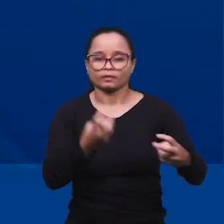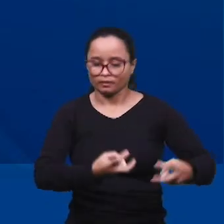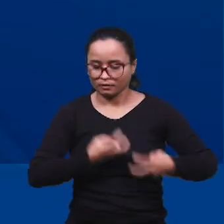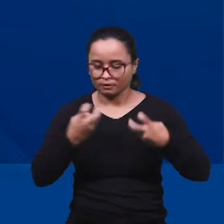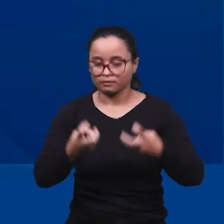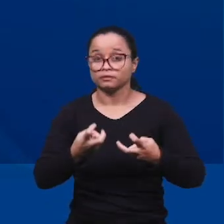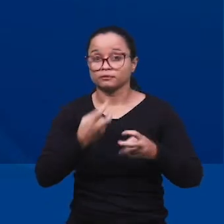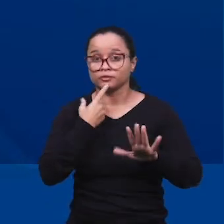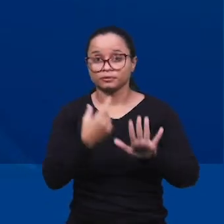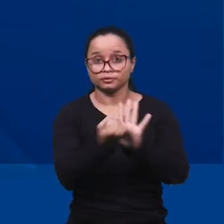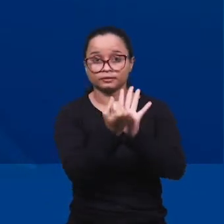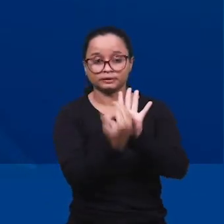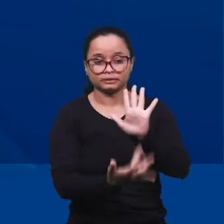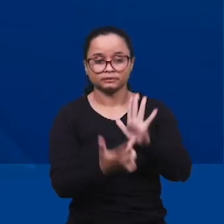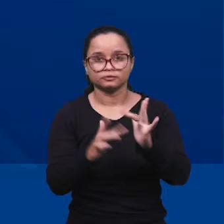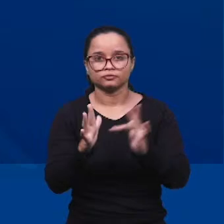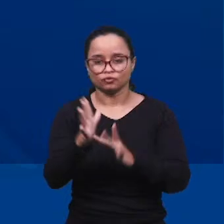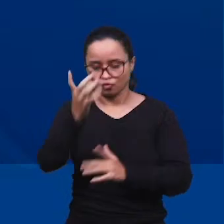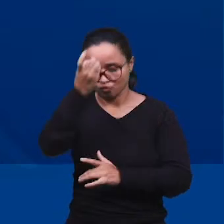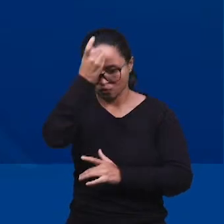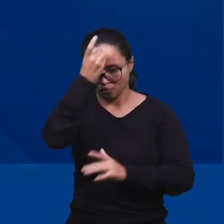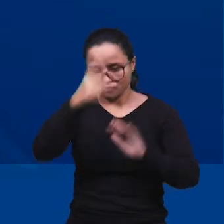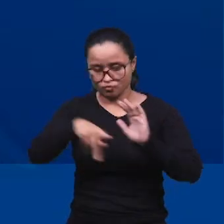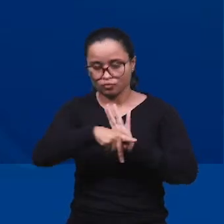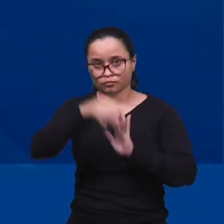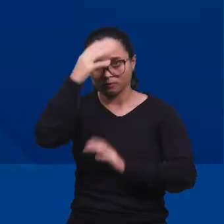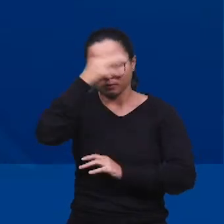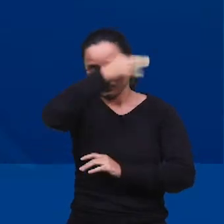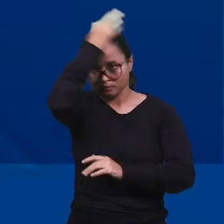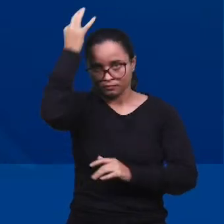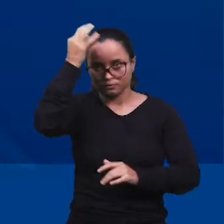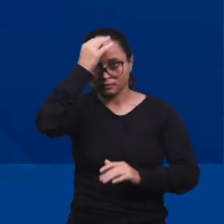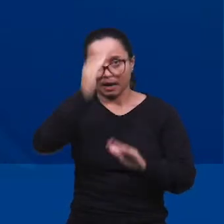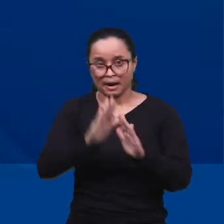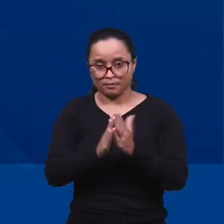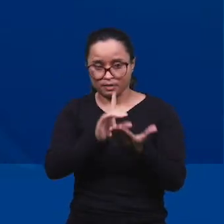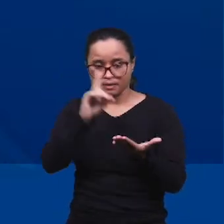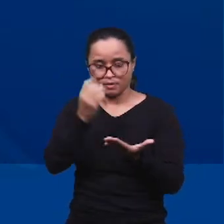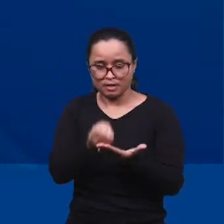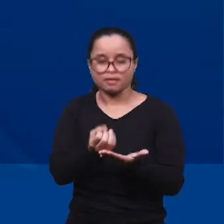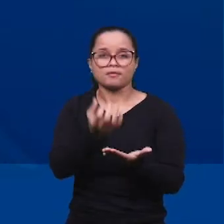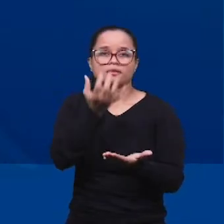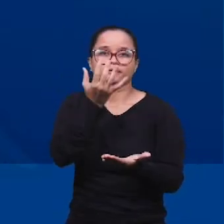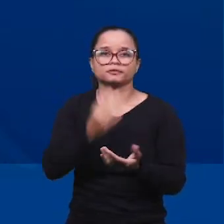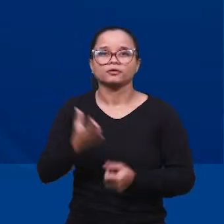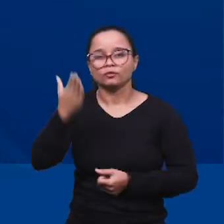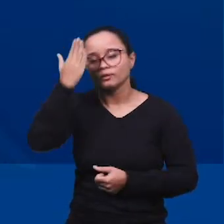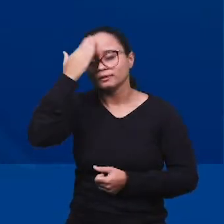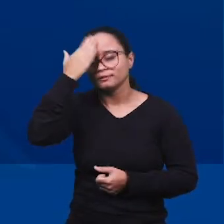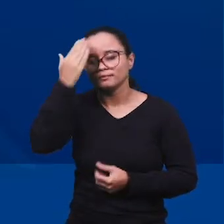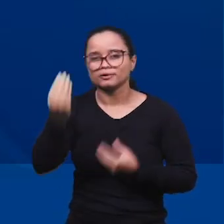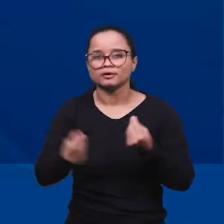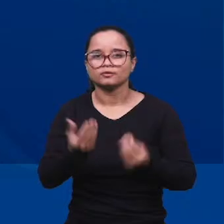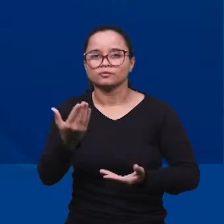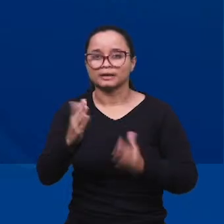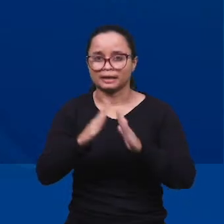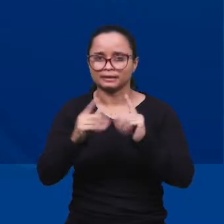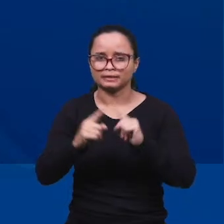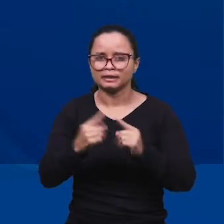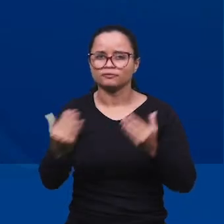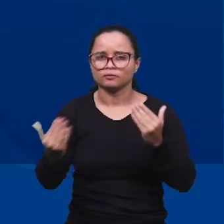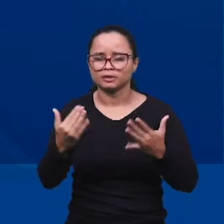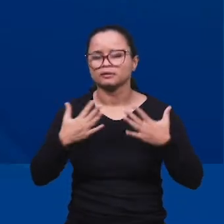de Jesus, os dons espirituais, a palavra viva, o entendimento da igreja como corpo de Cristo,